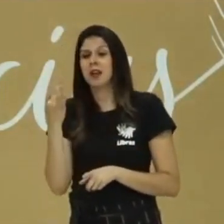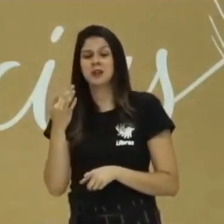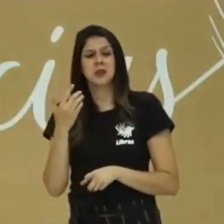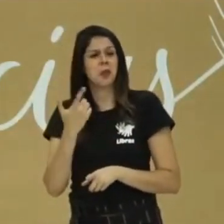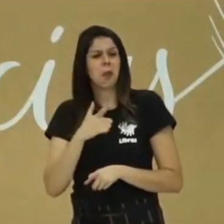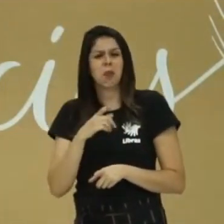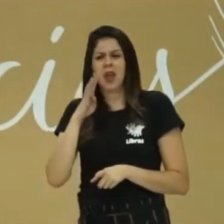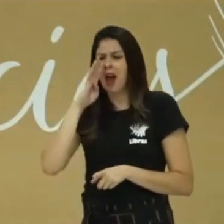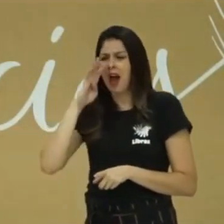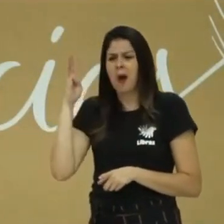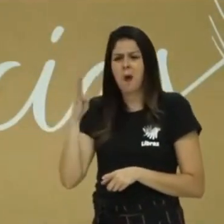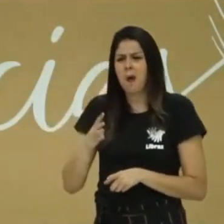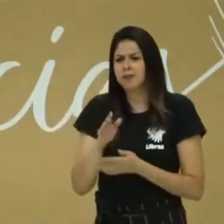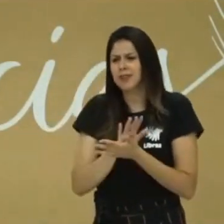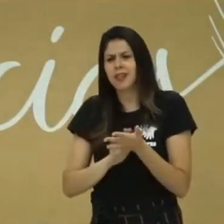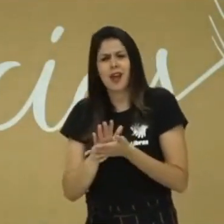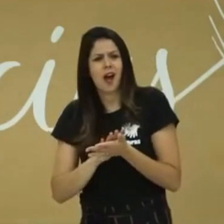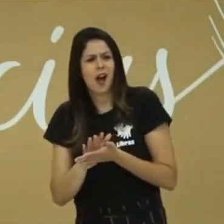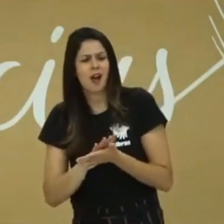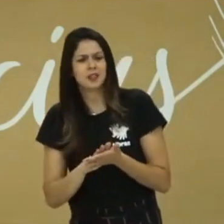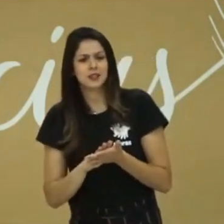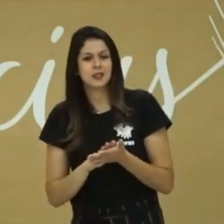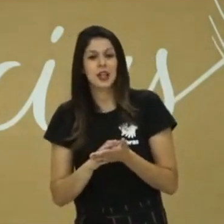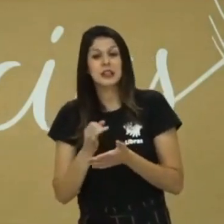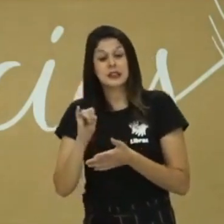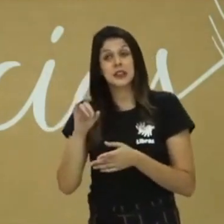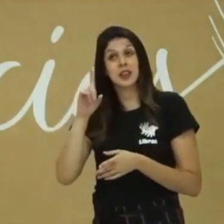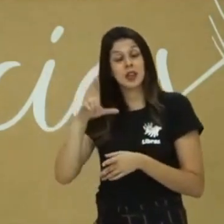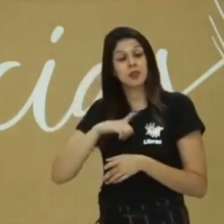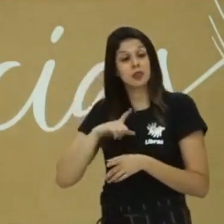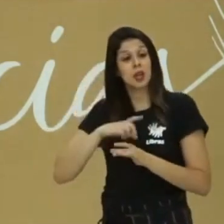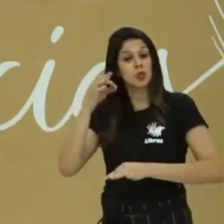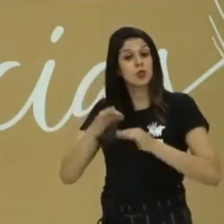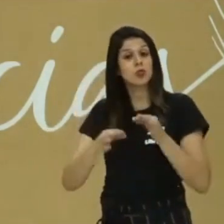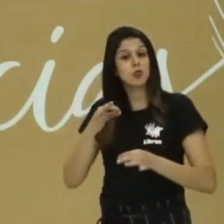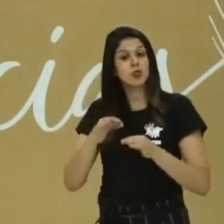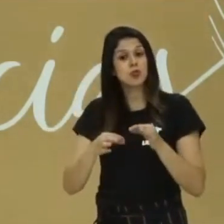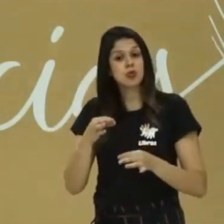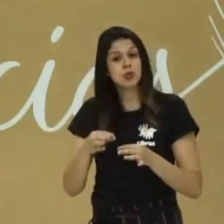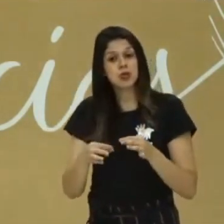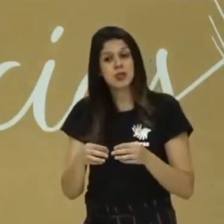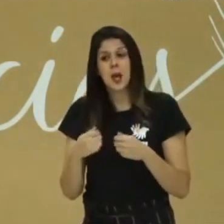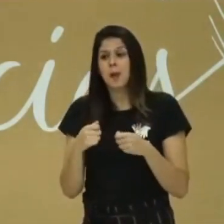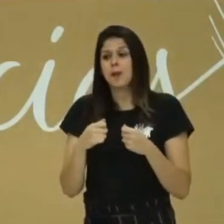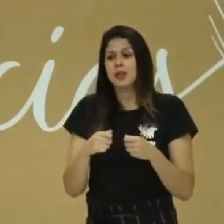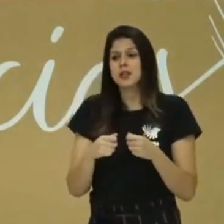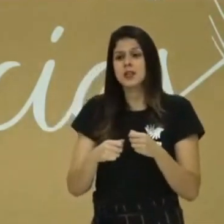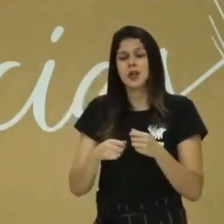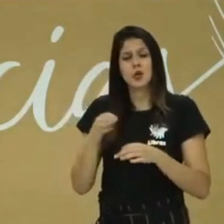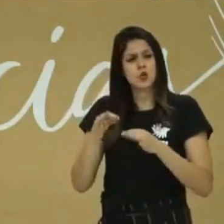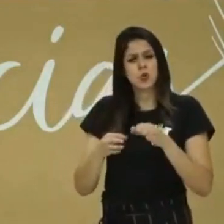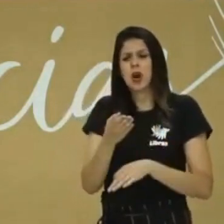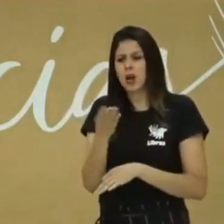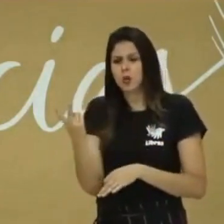Será que não seria algo assim meio estranho da parte de Deus Se Deus é justiça julgá-los ao invés de lançar o diretamente no inferno